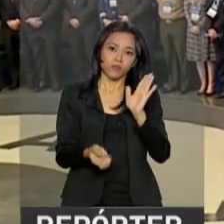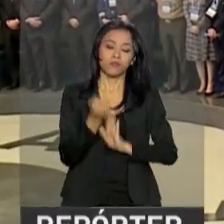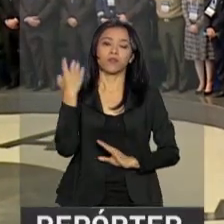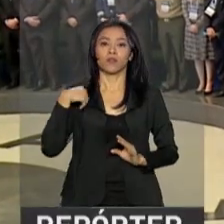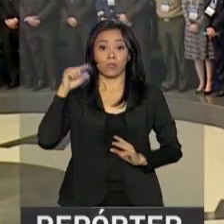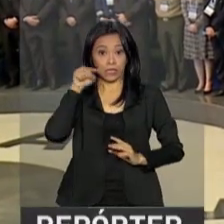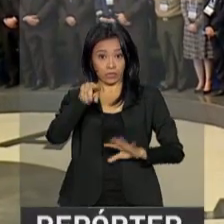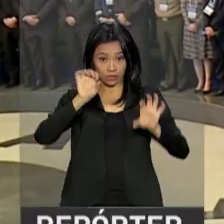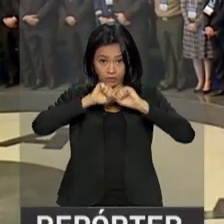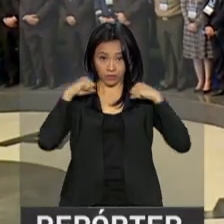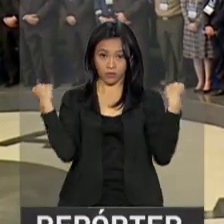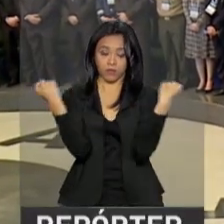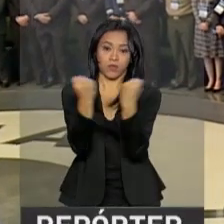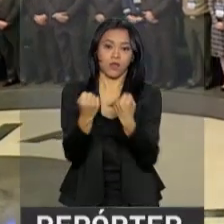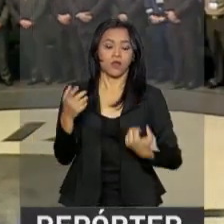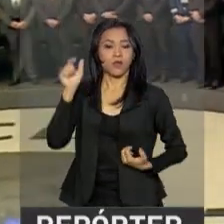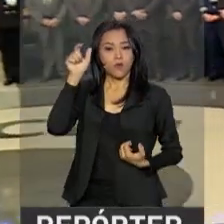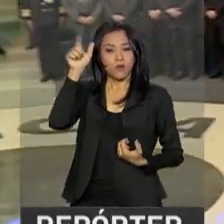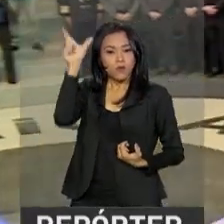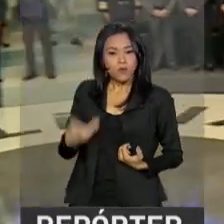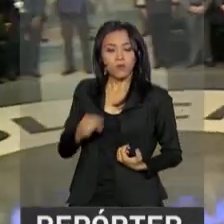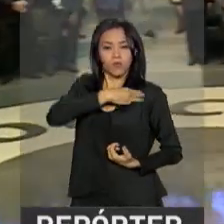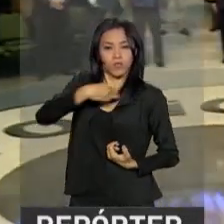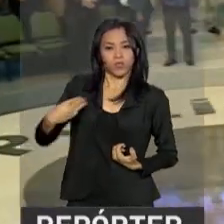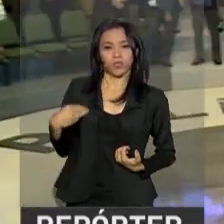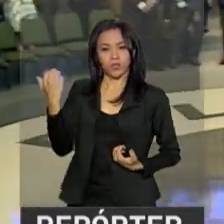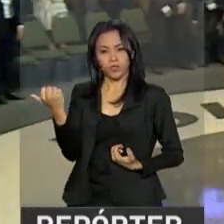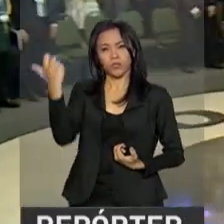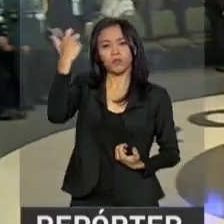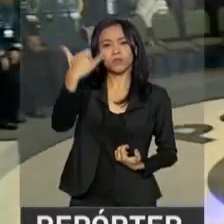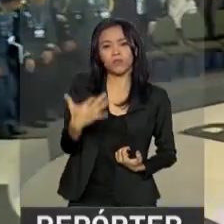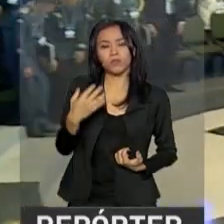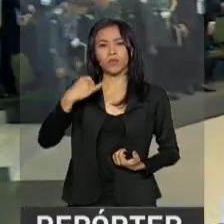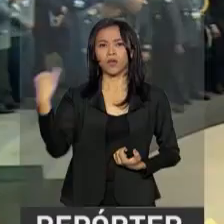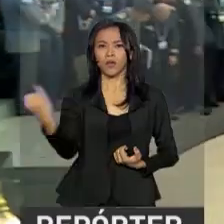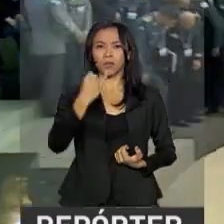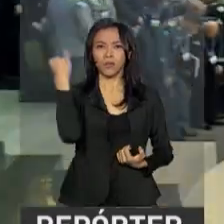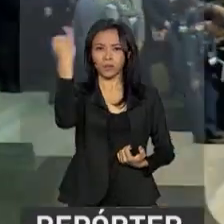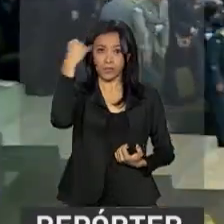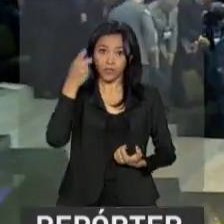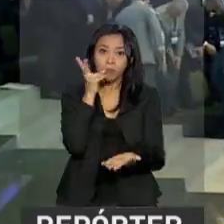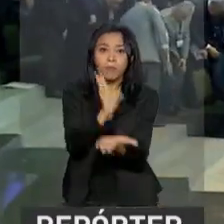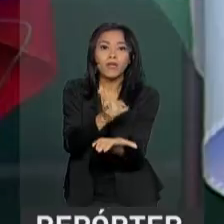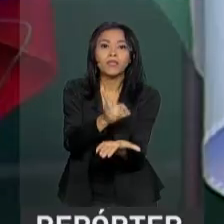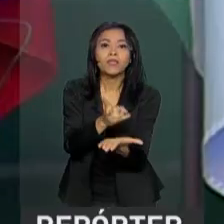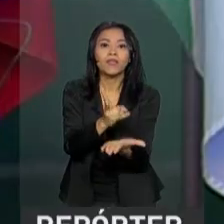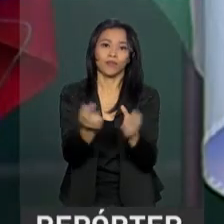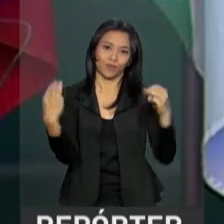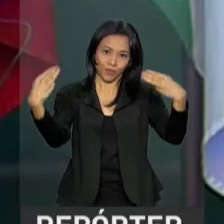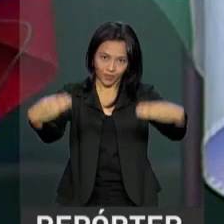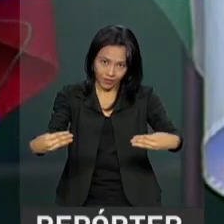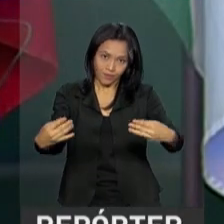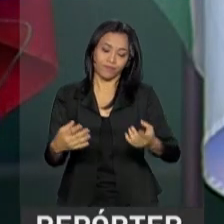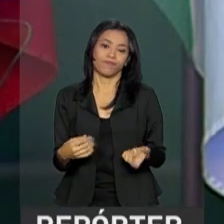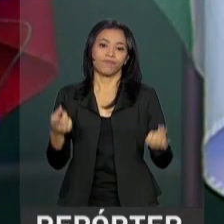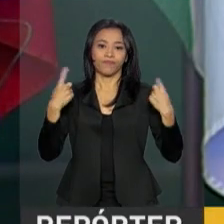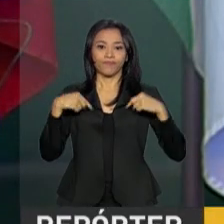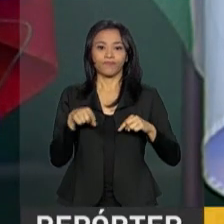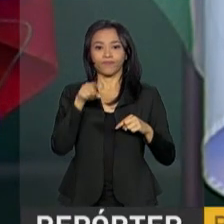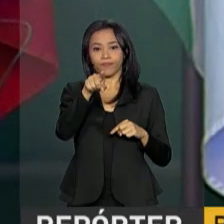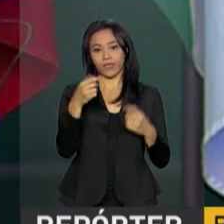o seminário o ministro raul jungmann destacou a importância de tornar a pasta permanente que pede o seu pouco tempo